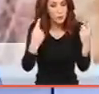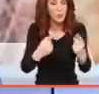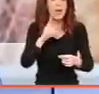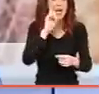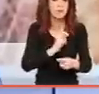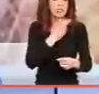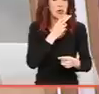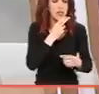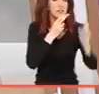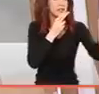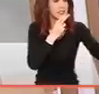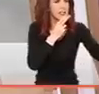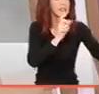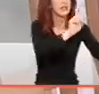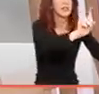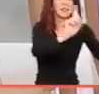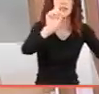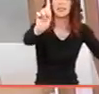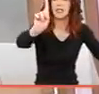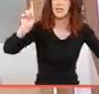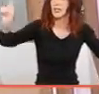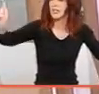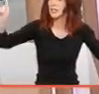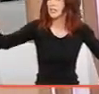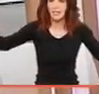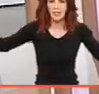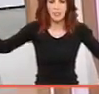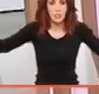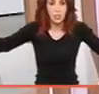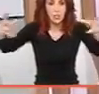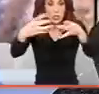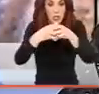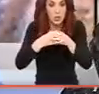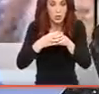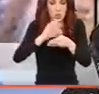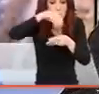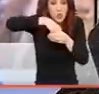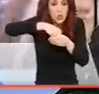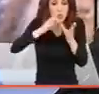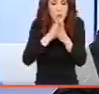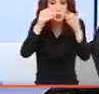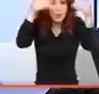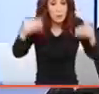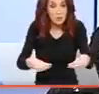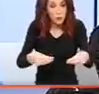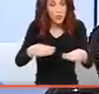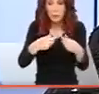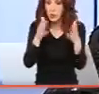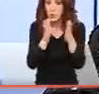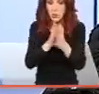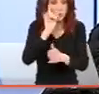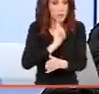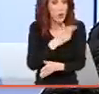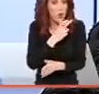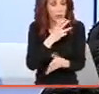fazer. Estás a tentar, fazer. Então, criar um movimento das medonhas. Exatamente. Aliás, uma plataforma das temos cartazes e tudo. Podem mostrar os cartazes. Temos cartazes. Estão aliás, mostrando aos cartazes. Aliás, vocês veem para